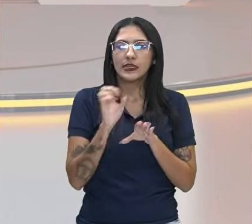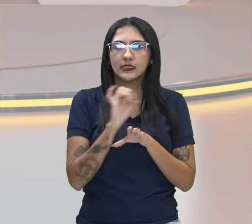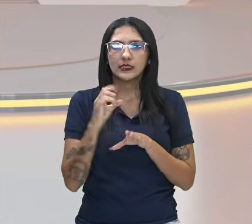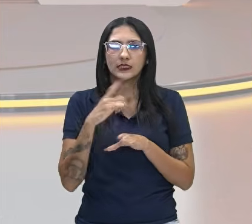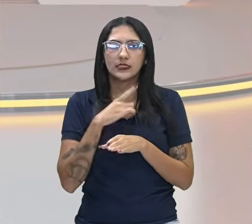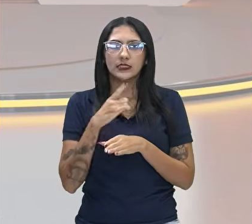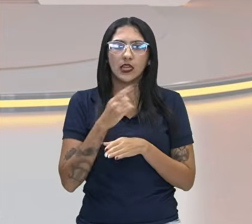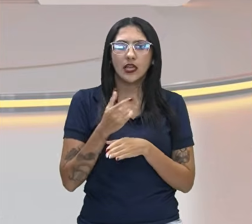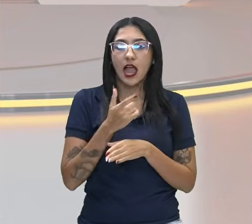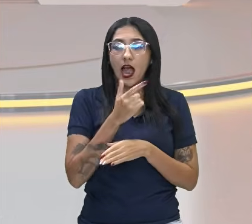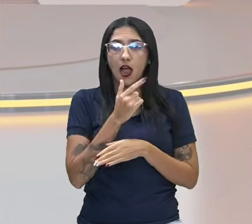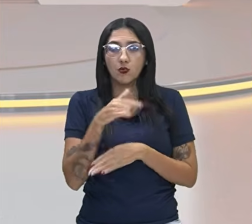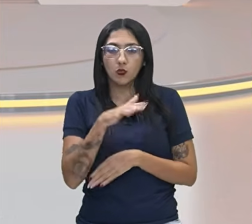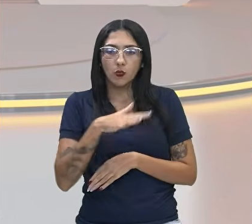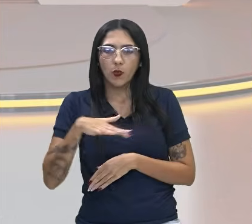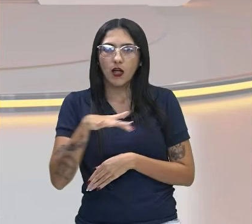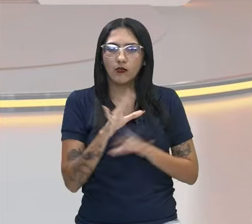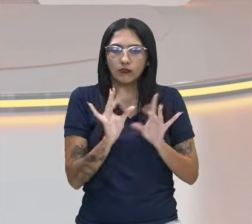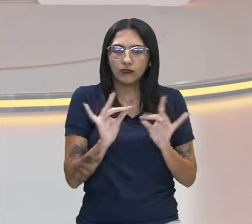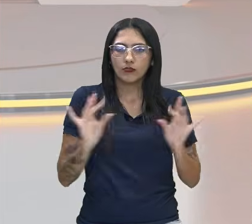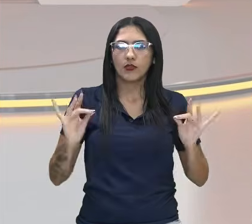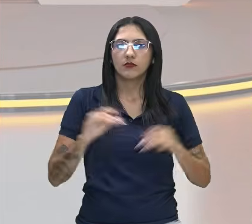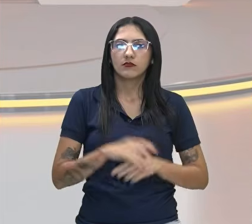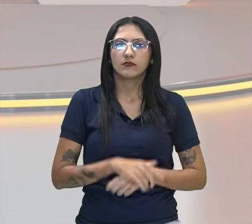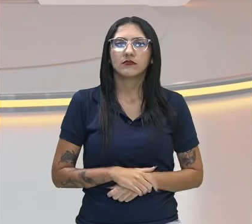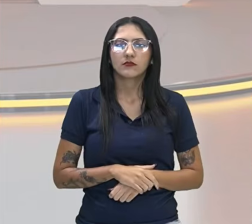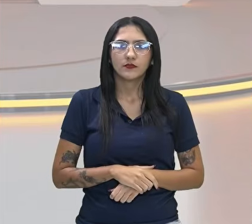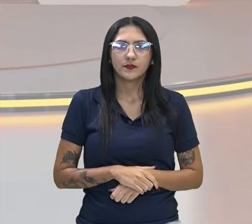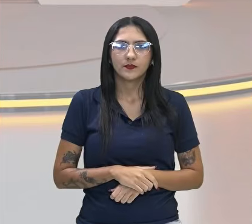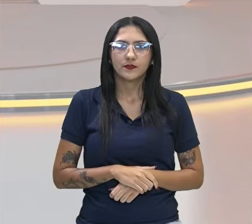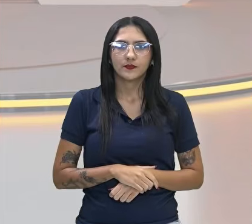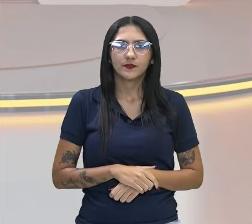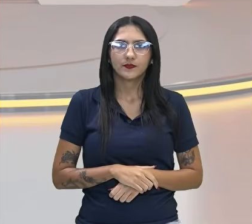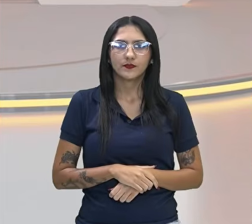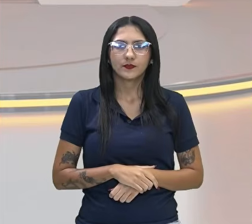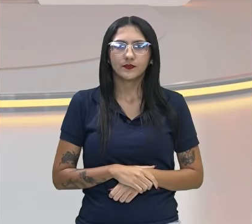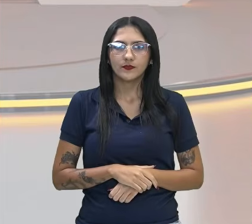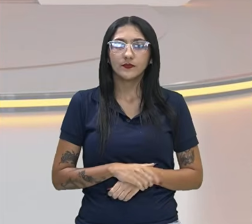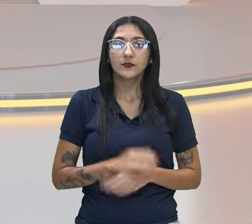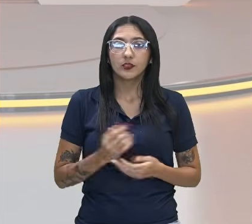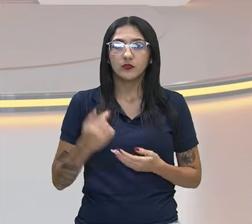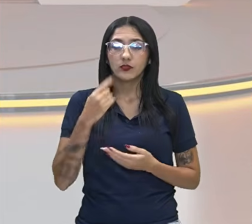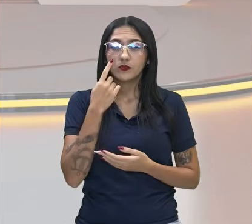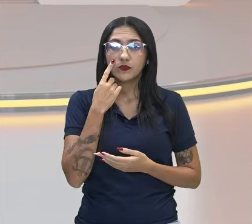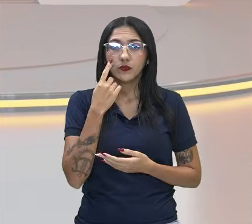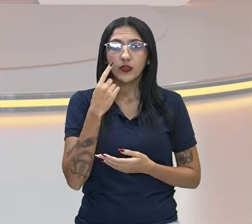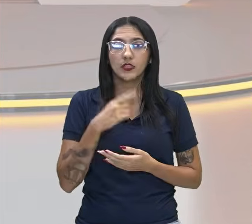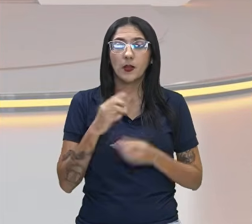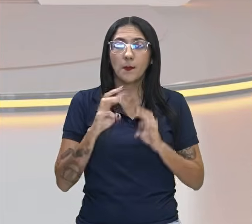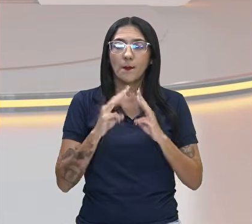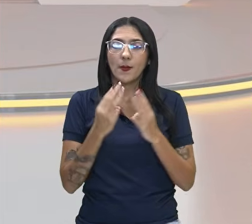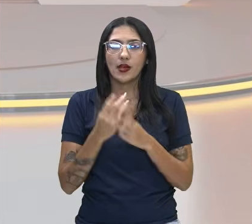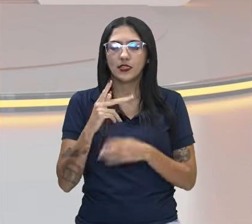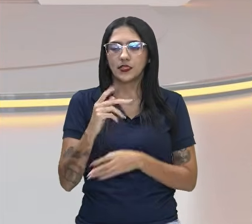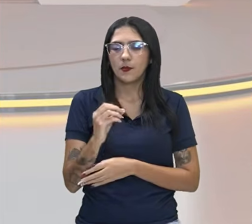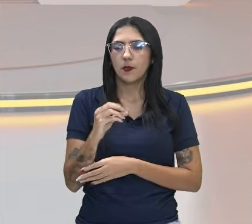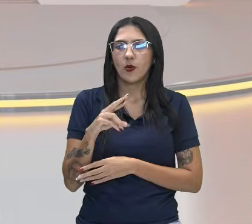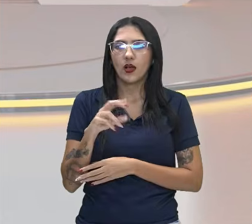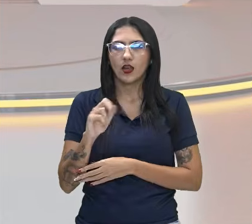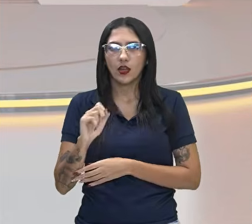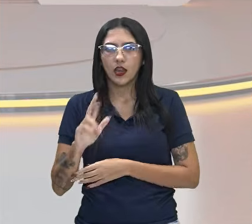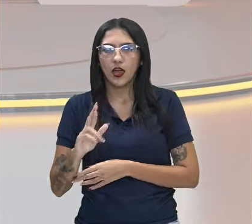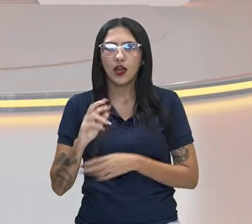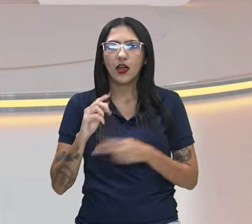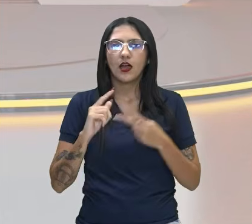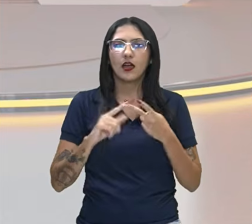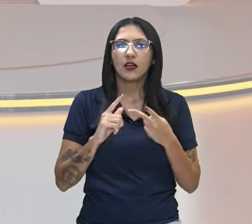uma região, tá? Então, a gente observa que vamos ter as massas polares, as massas tropicais e